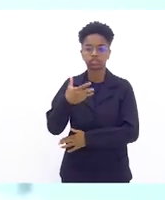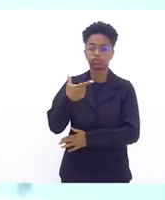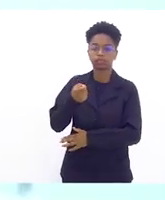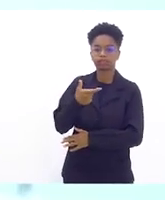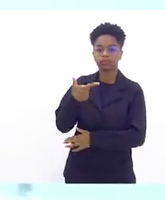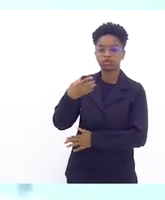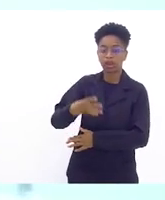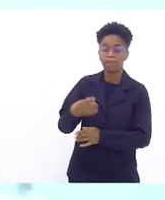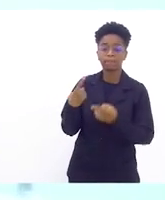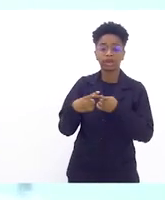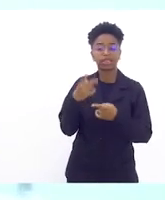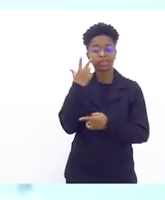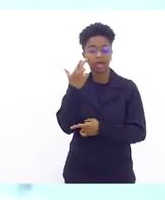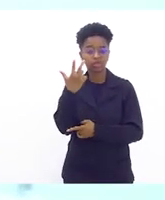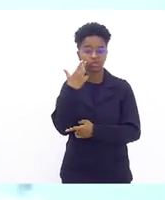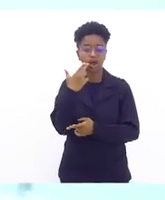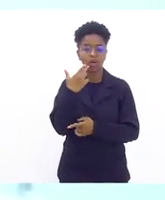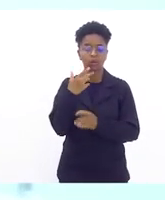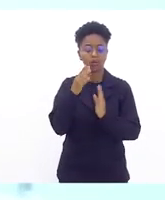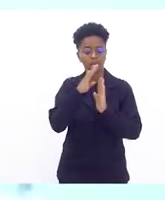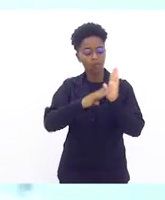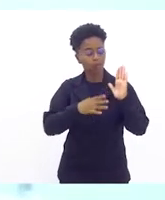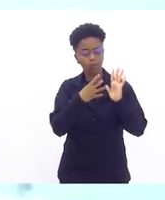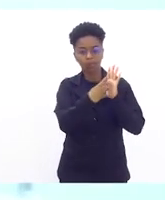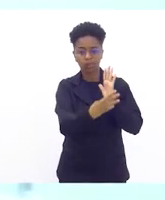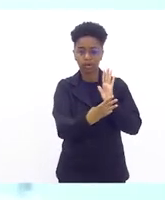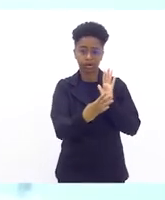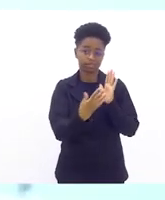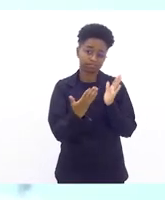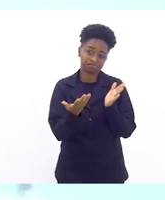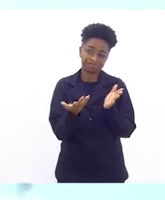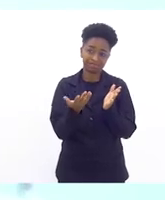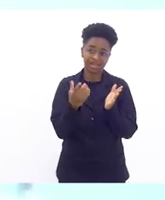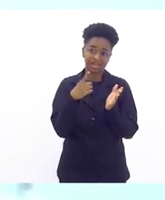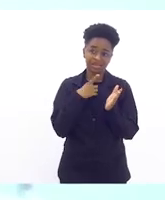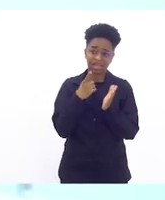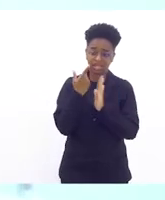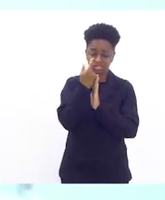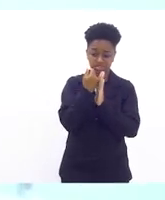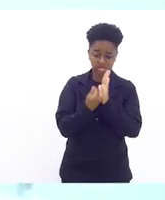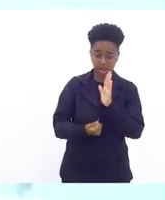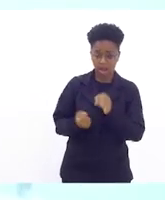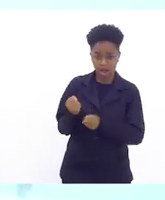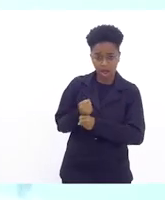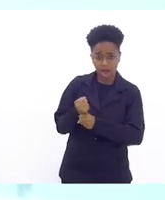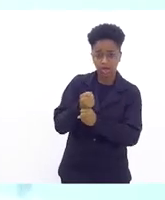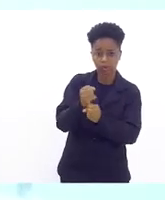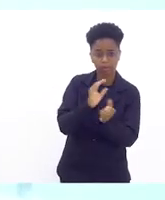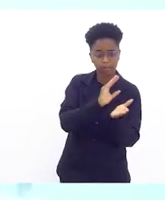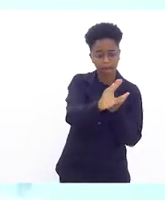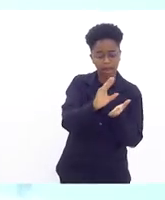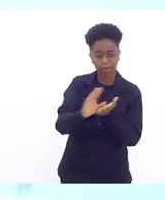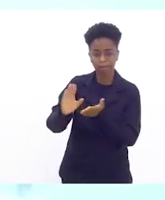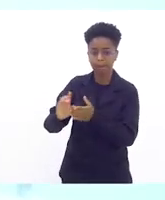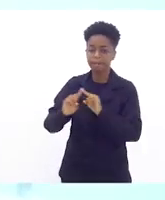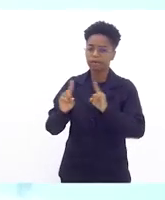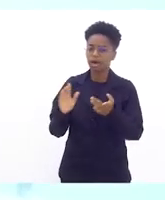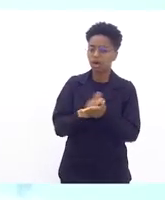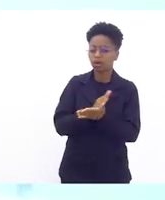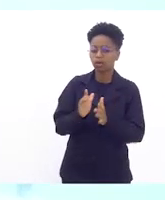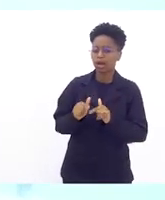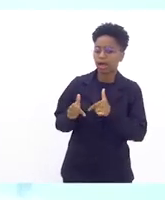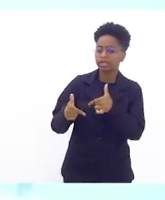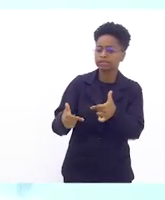é natural que esse cronograma enfim apesar do orçamento se anual muitas das ações são tão